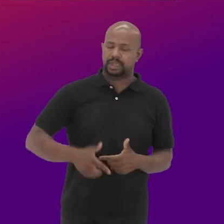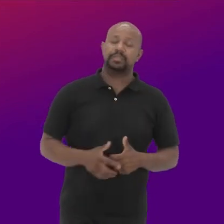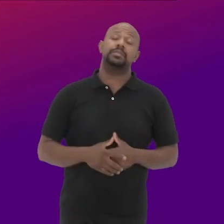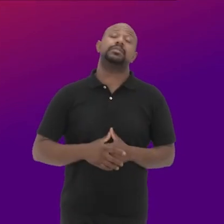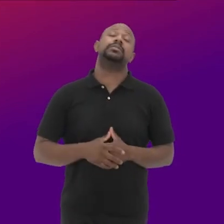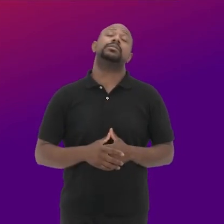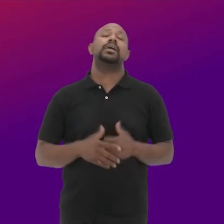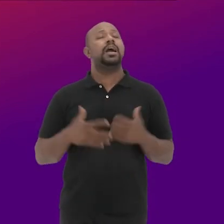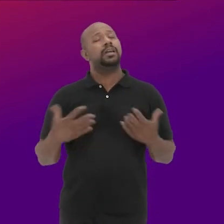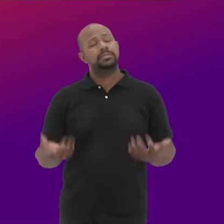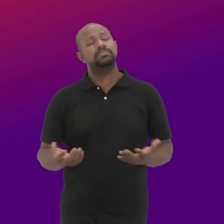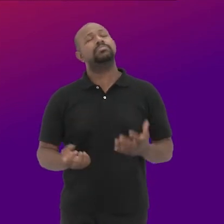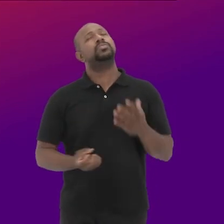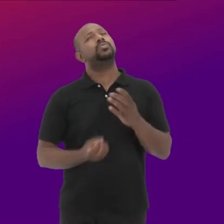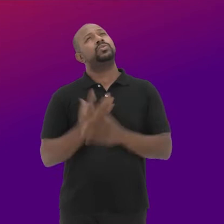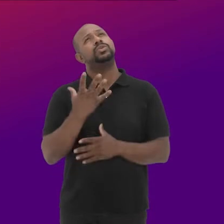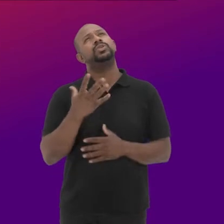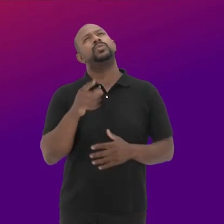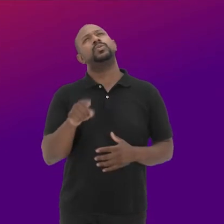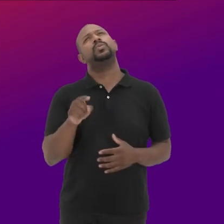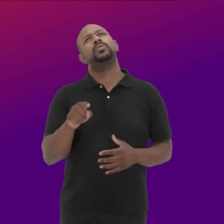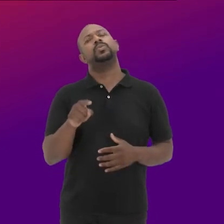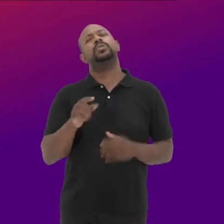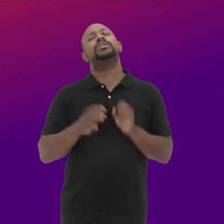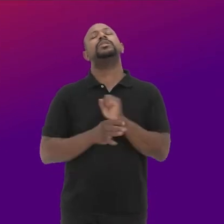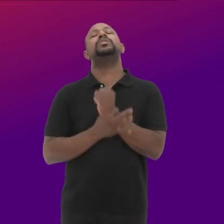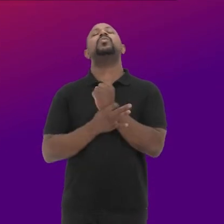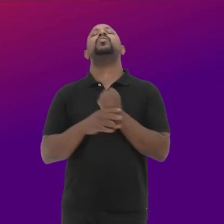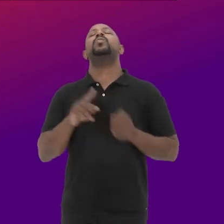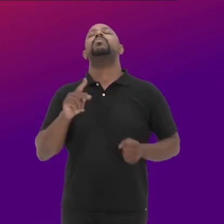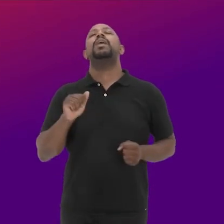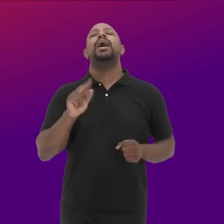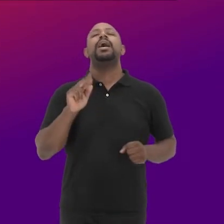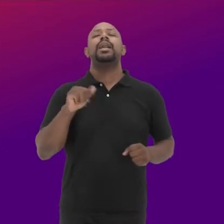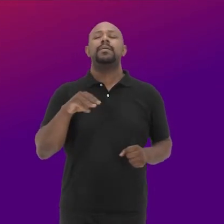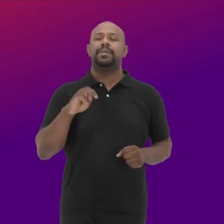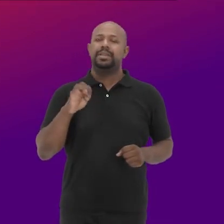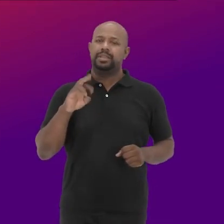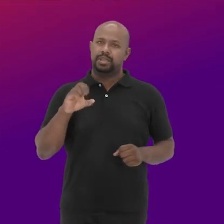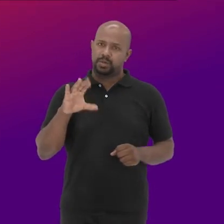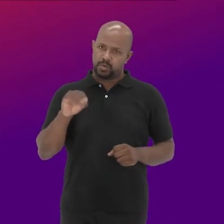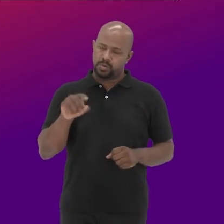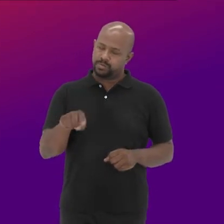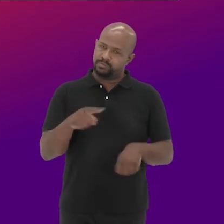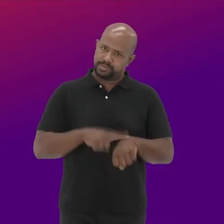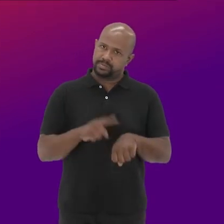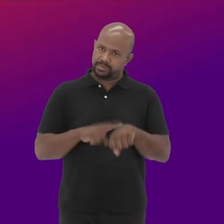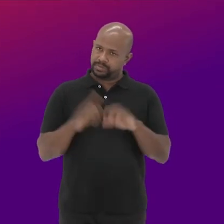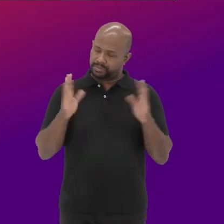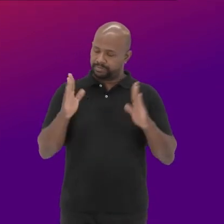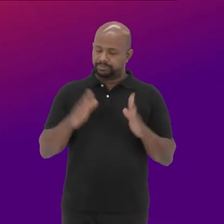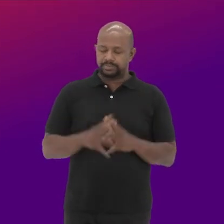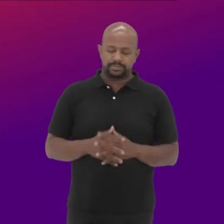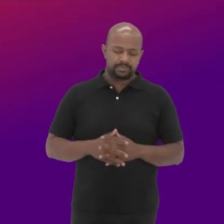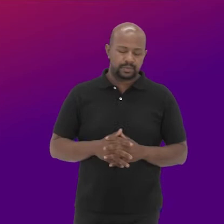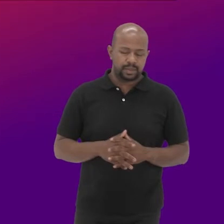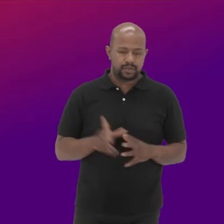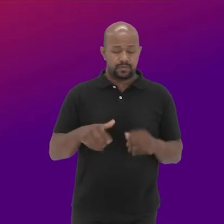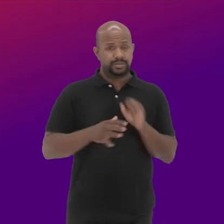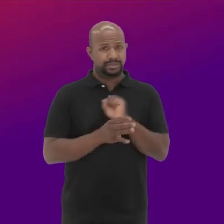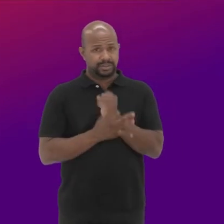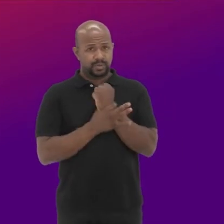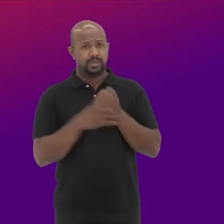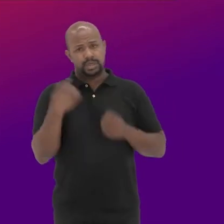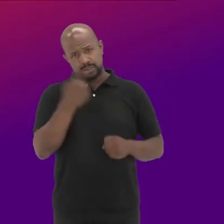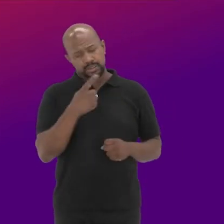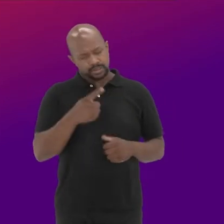atividade. Então, aí surgiu o seguro paramétrico na história, né? Então, foi um